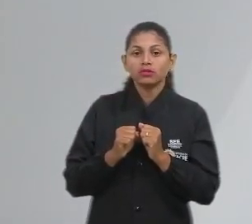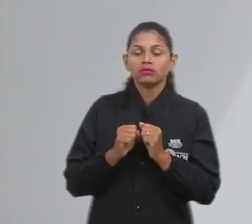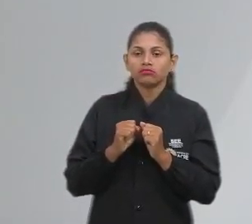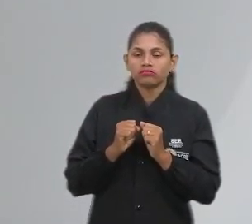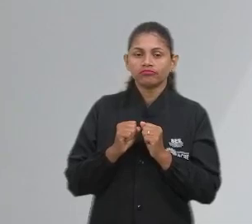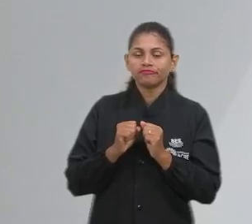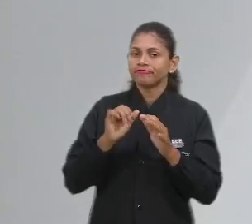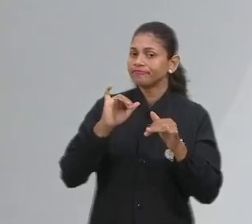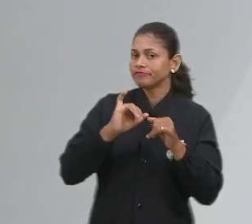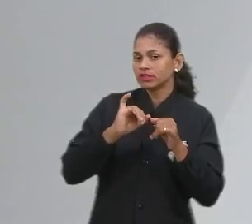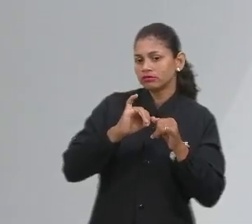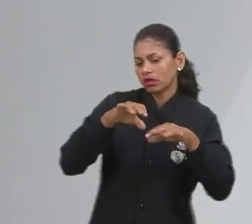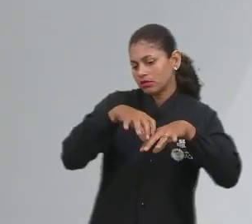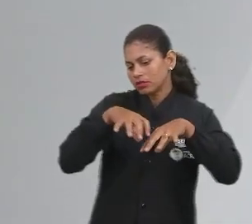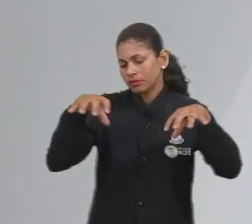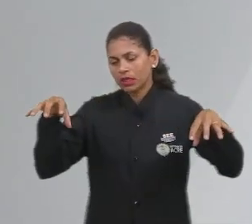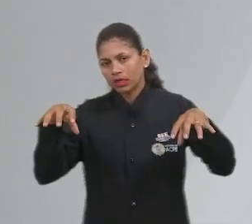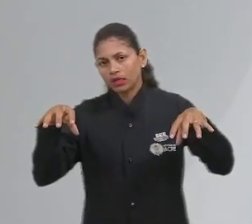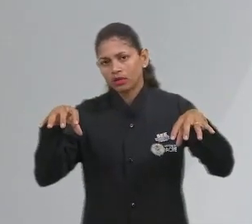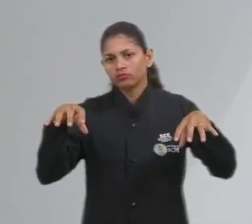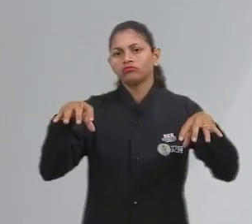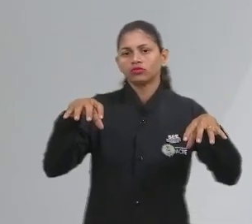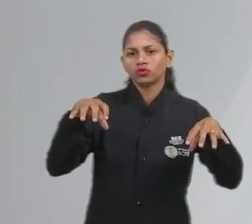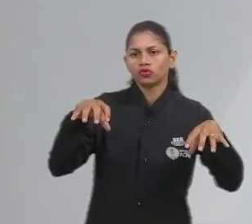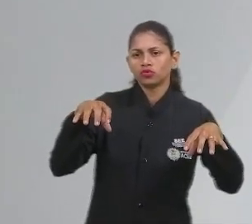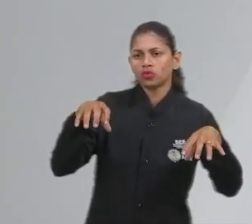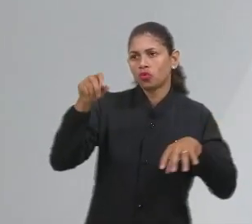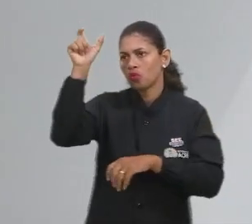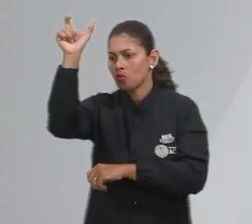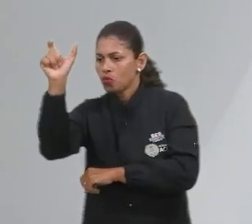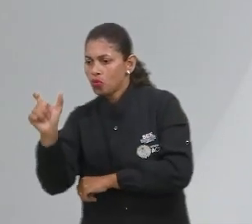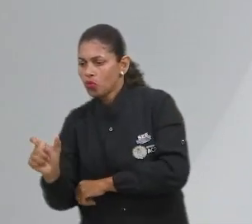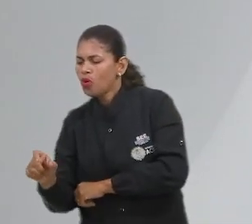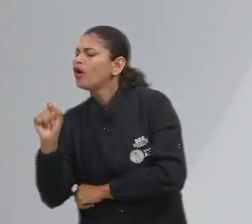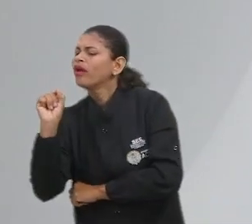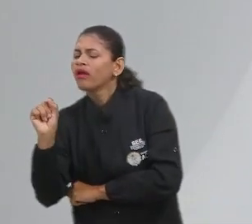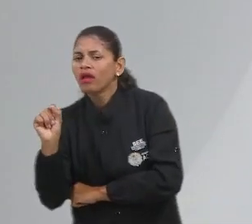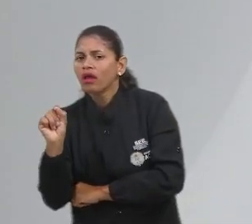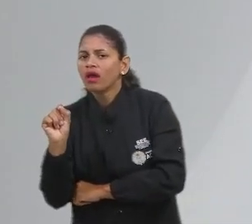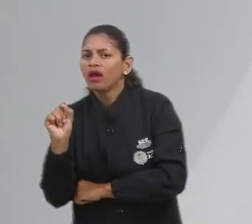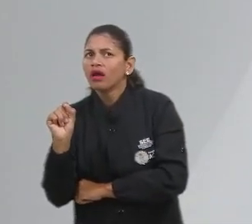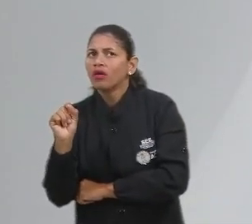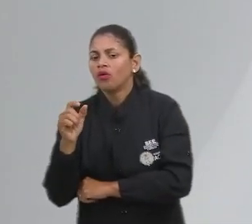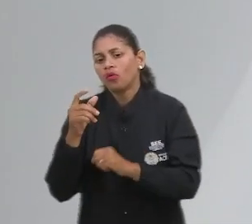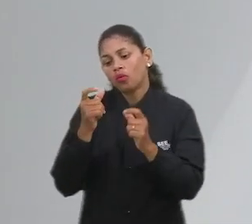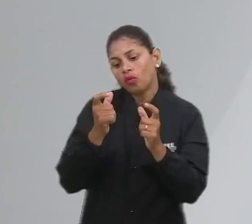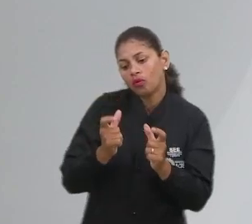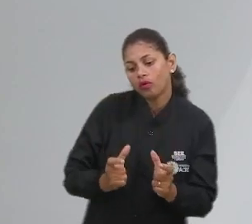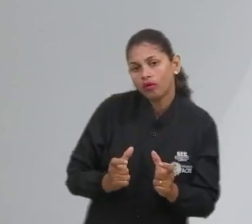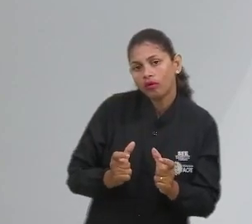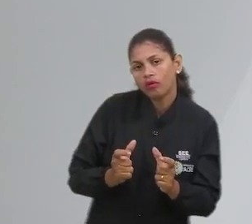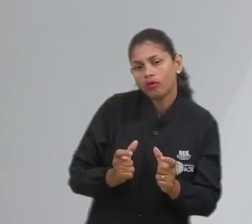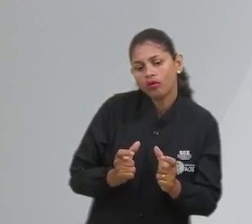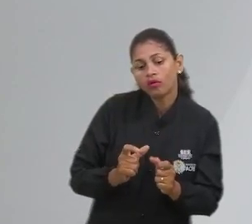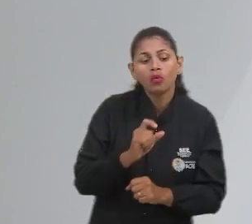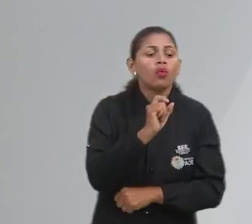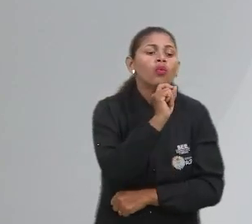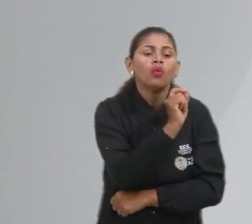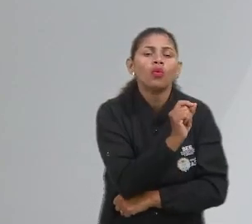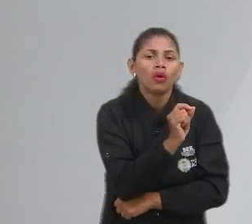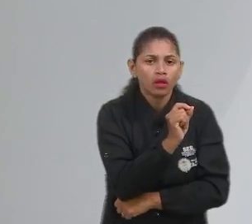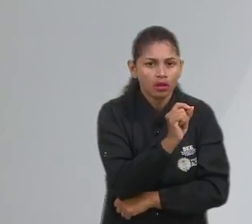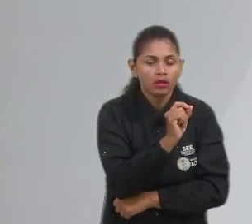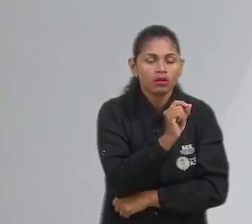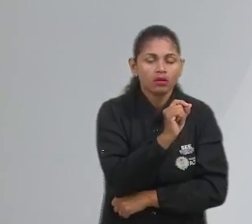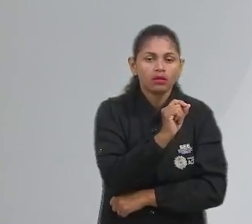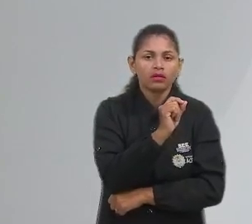exemplo, trabalhar somente o quem, trabalhar somente o onde e trabalhar somente o que, né? O que os personagens